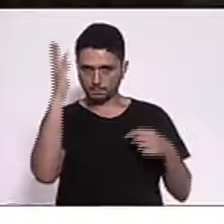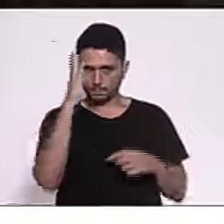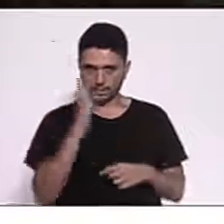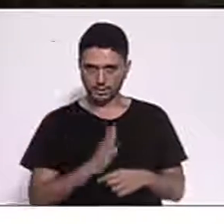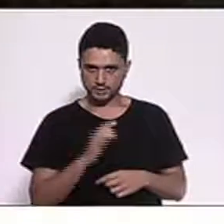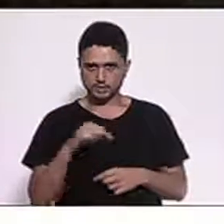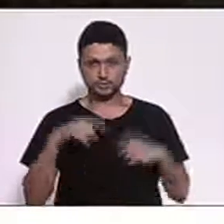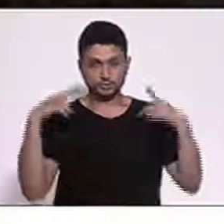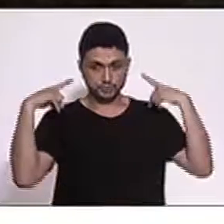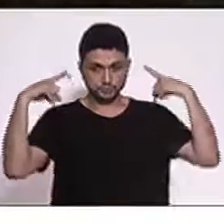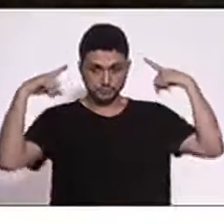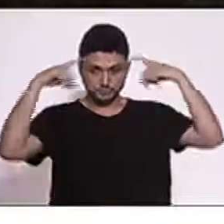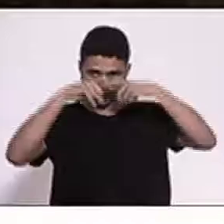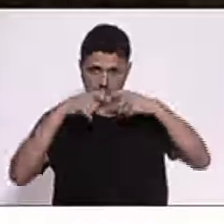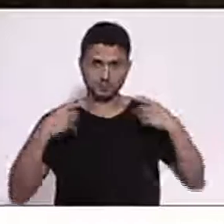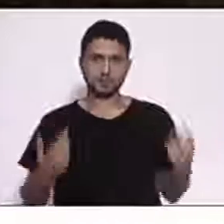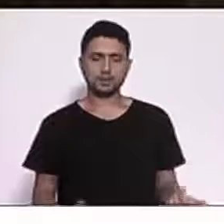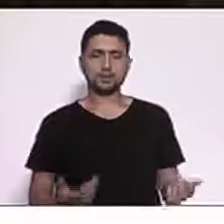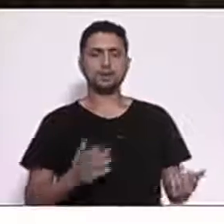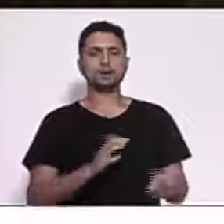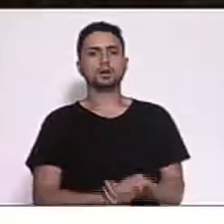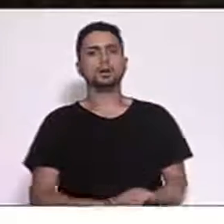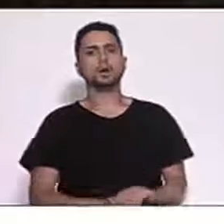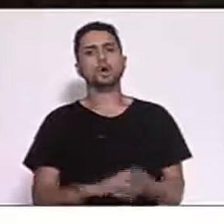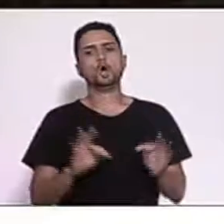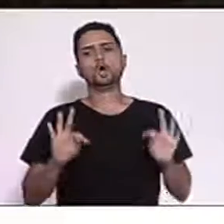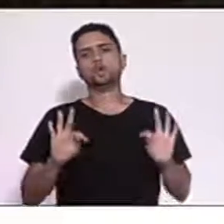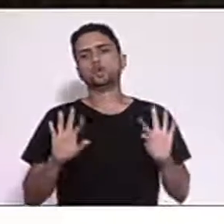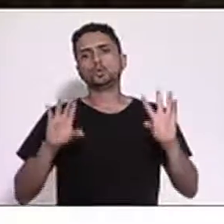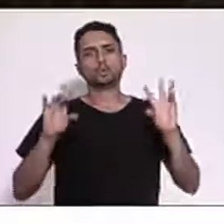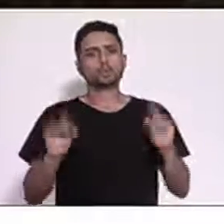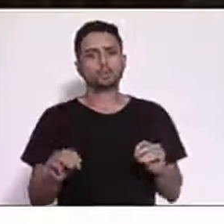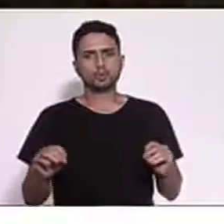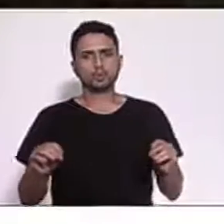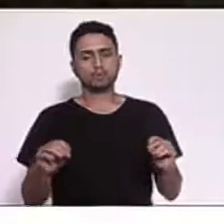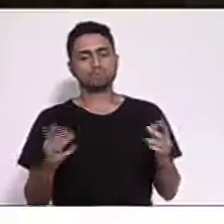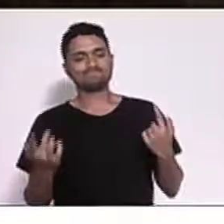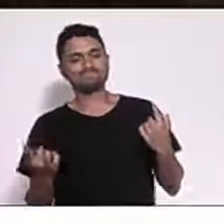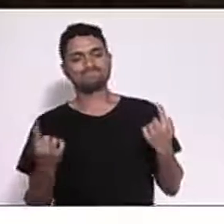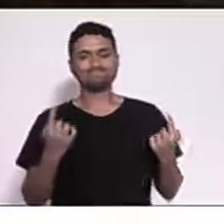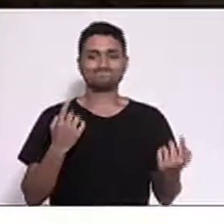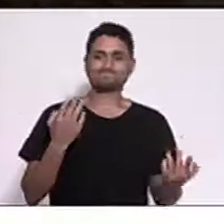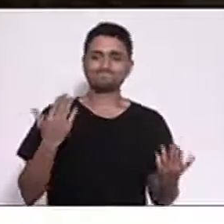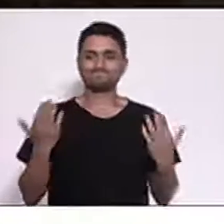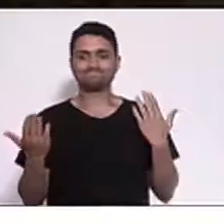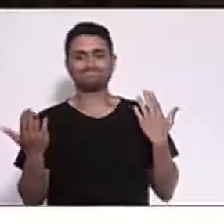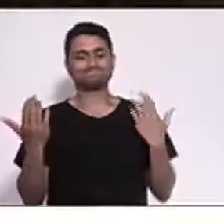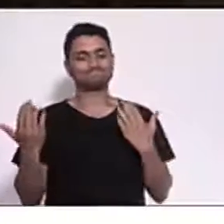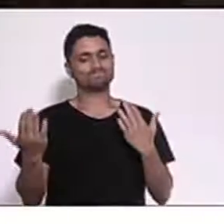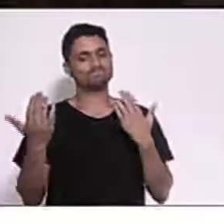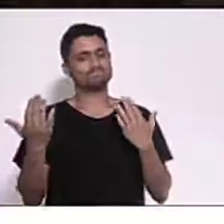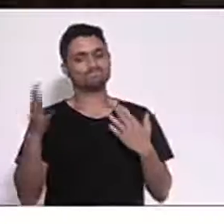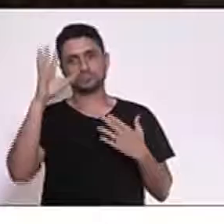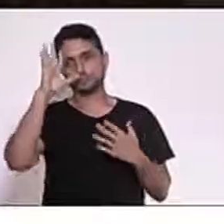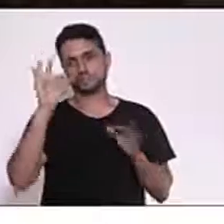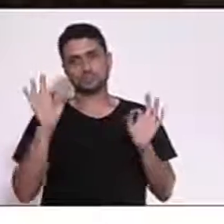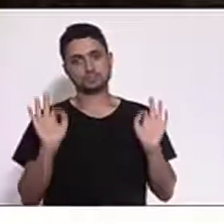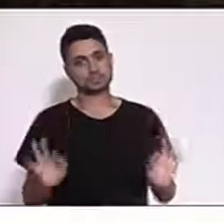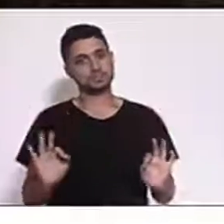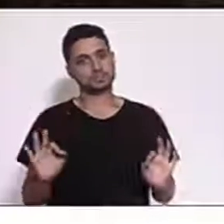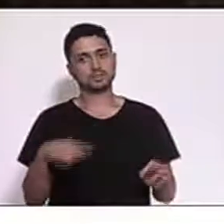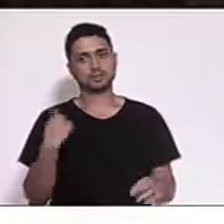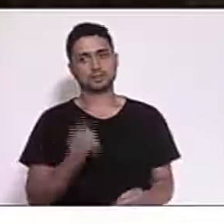país onde tudo é incerteza. Nós estamos vivendo no mundo